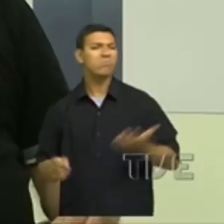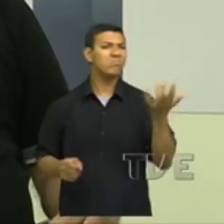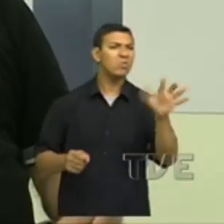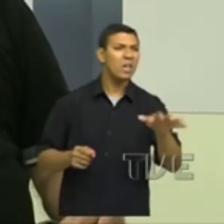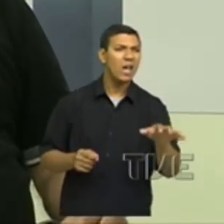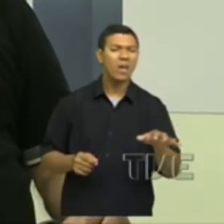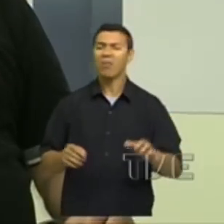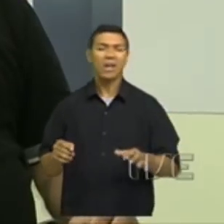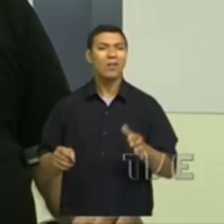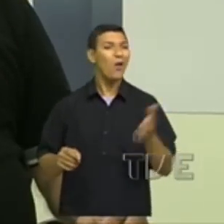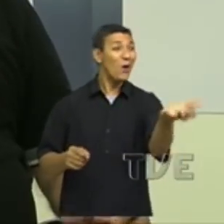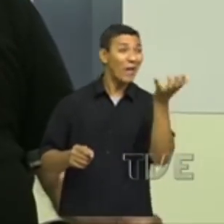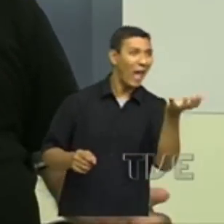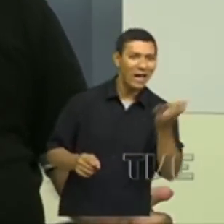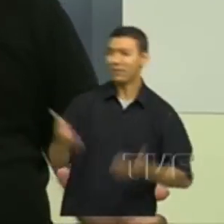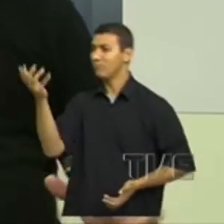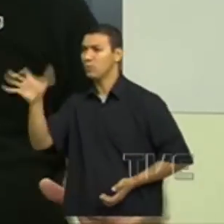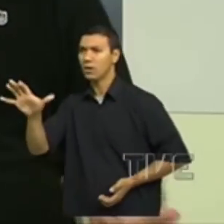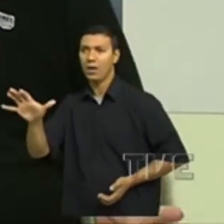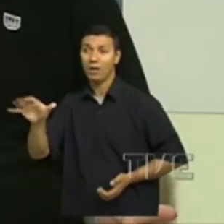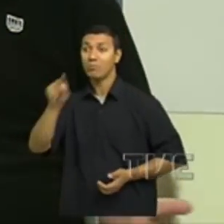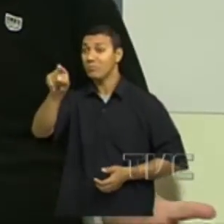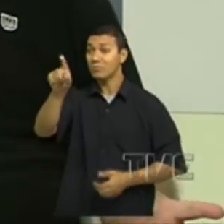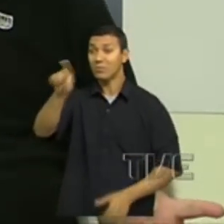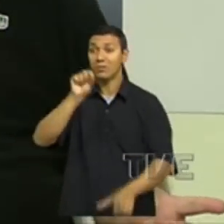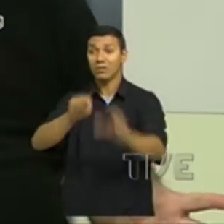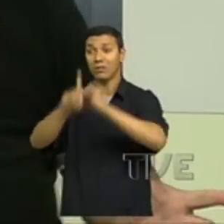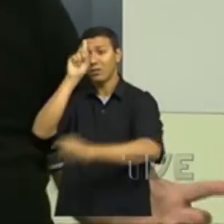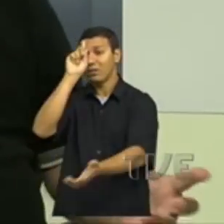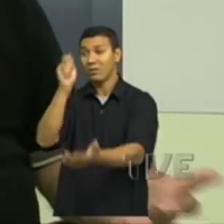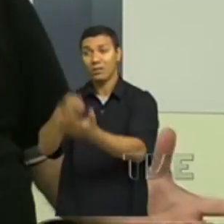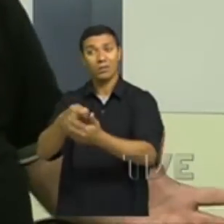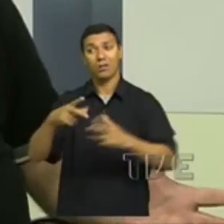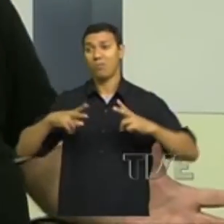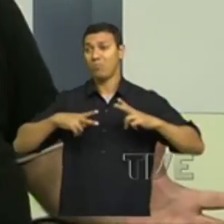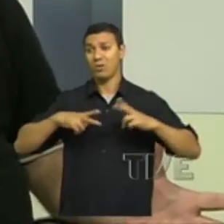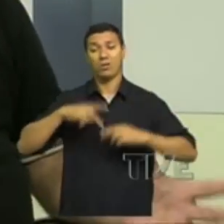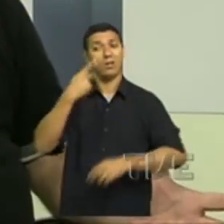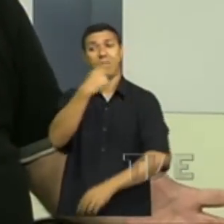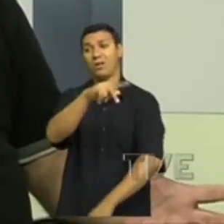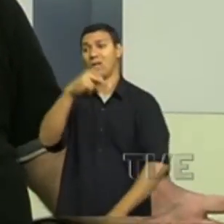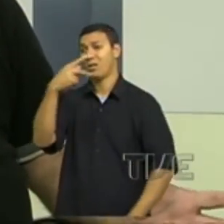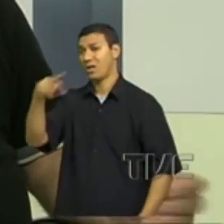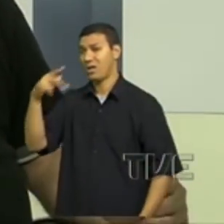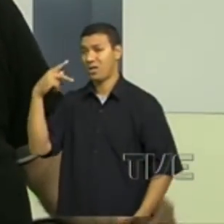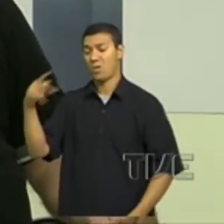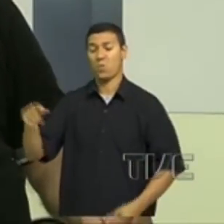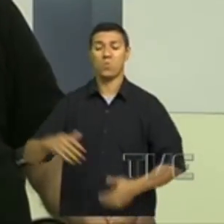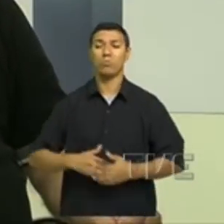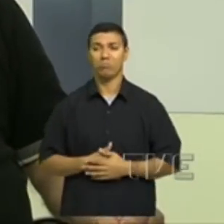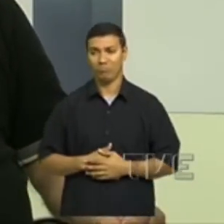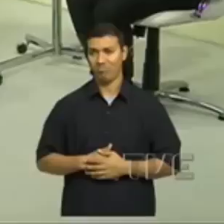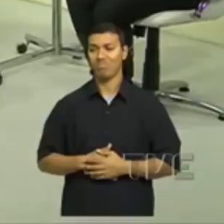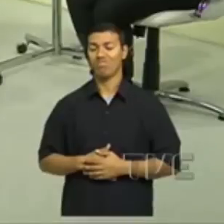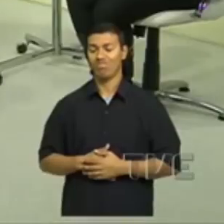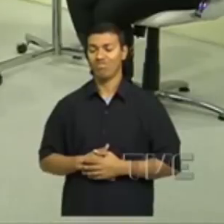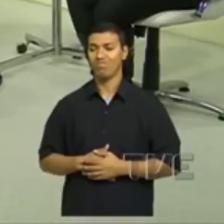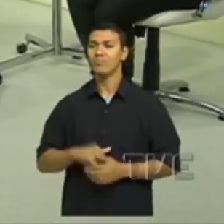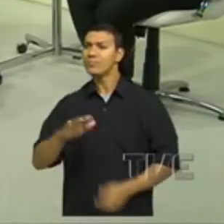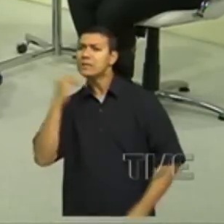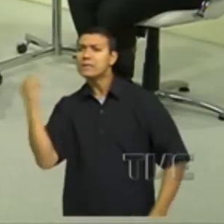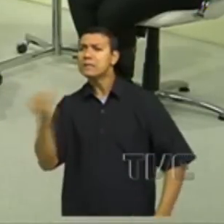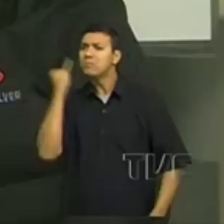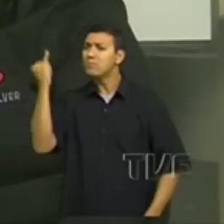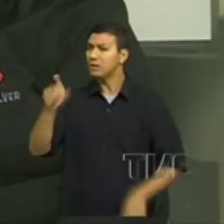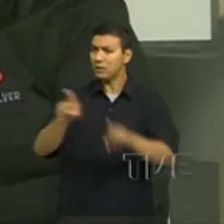eu gosto. Então, isso, o poder escolher, eu acho que é tudo. E é importante a gente